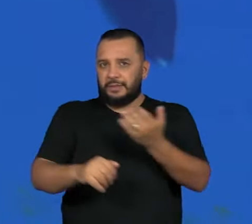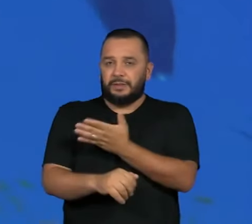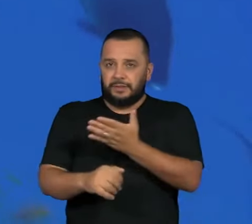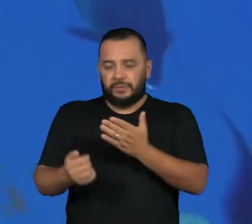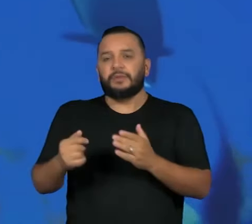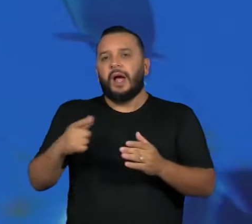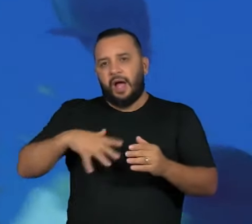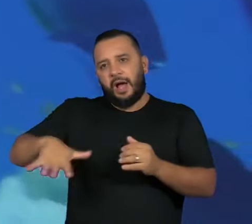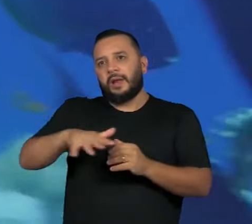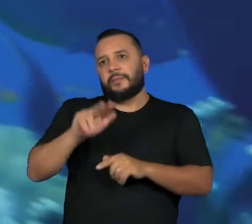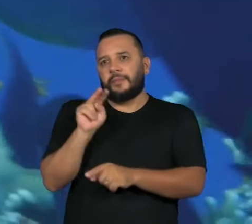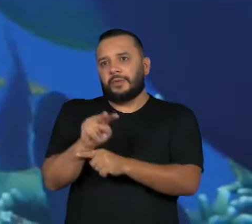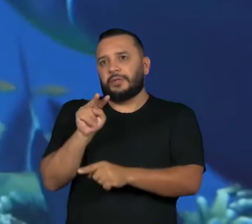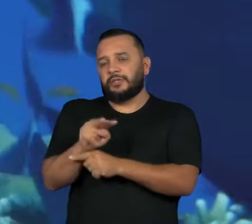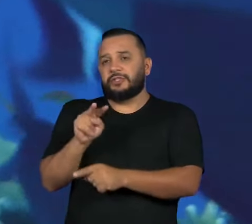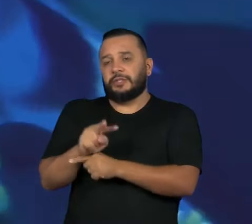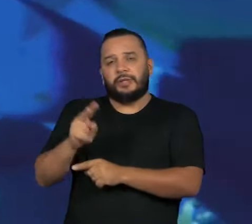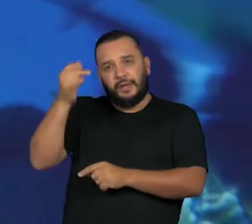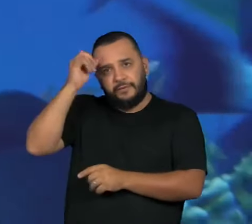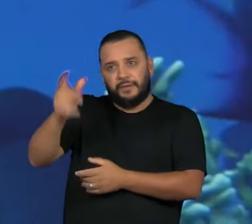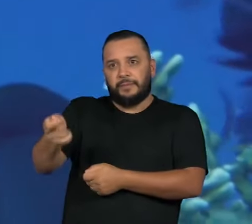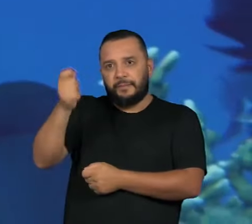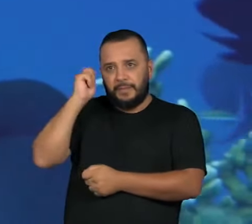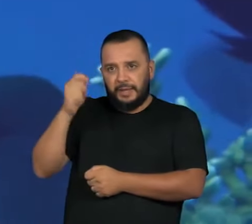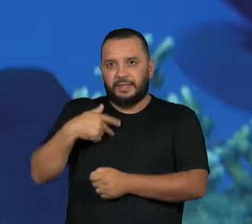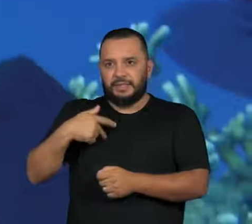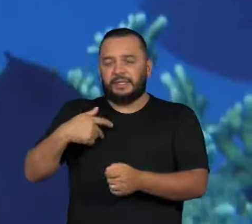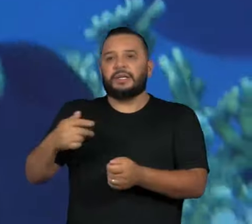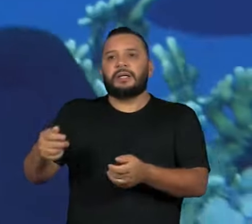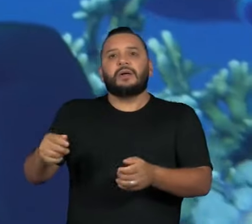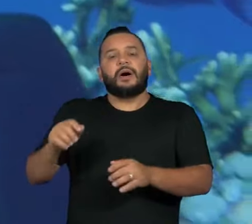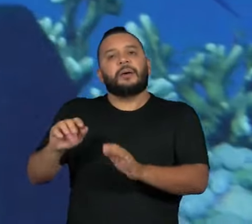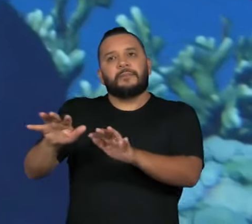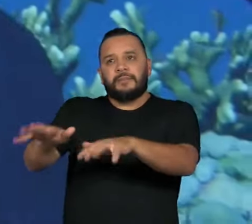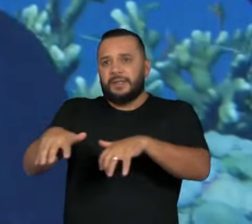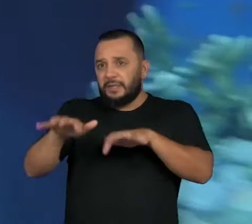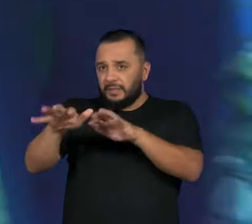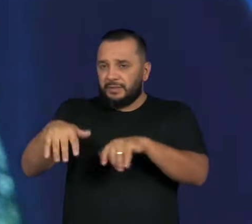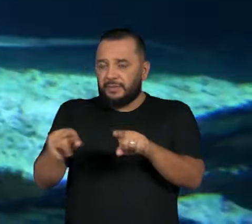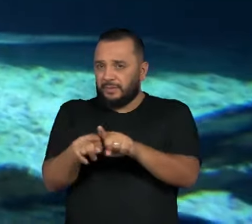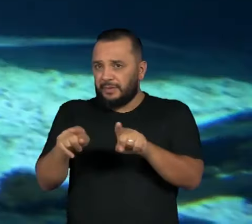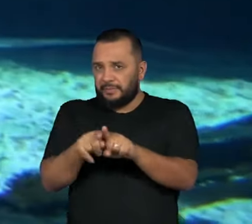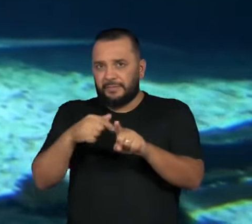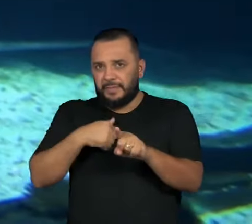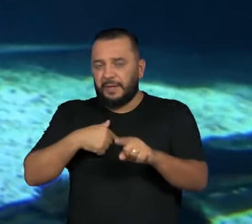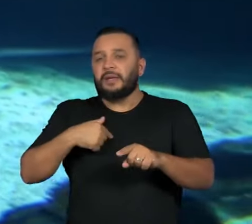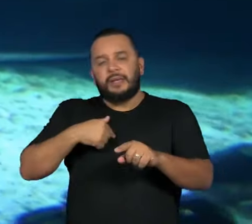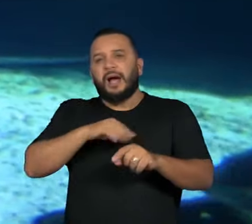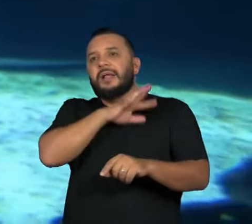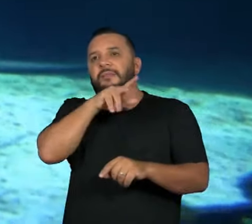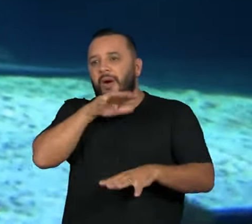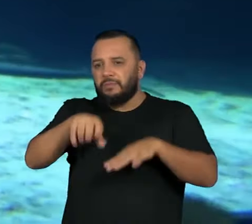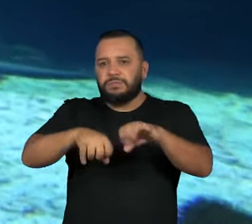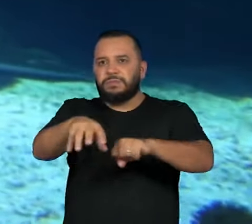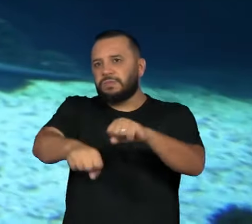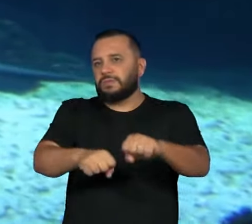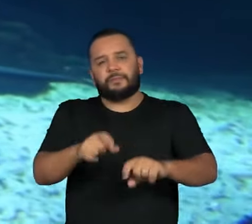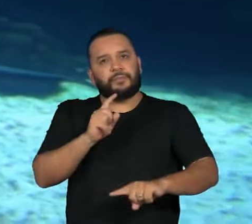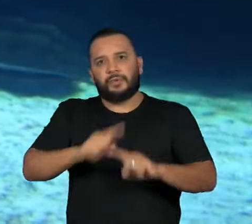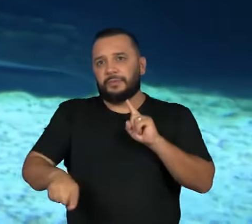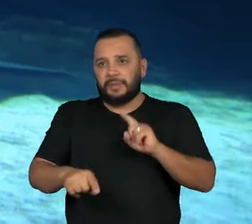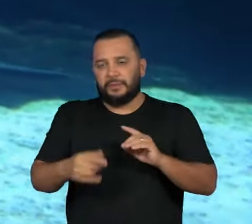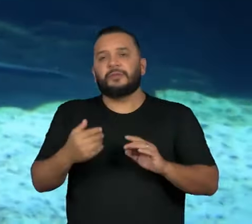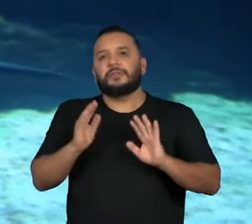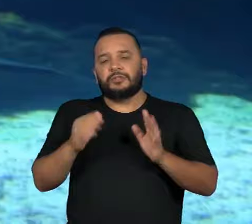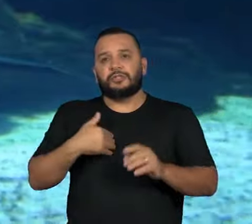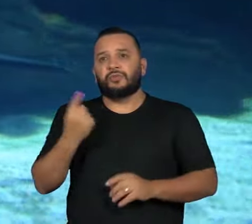pesca, mineração e tráfego marinho. Elas passarão de 1% para 30% até 2030. O tratado